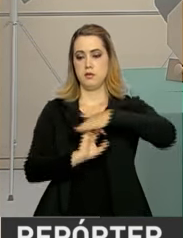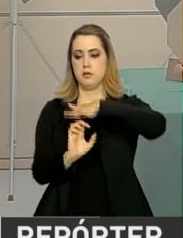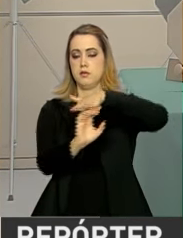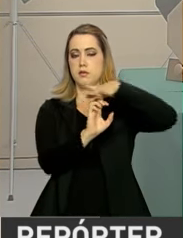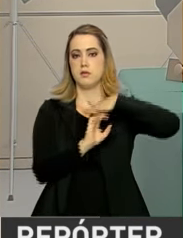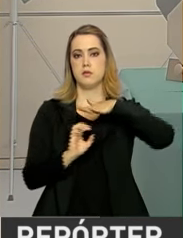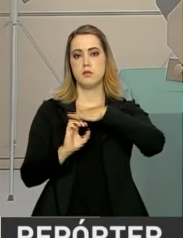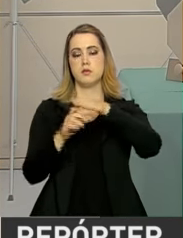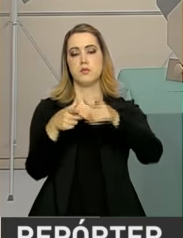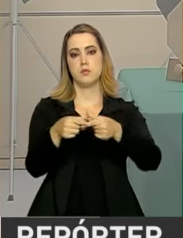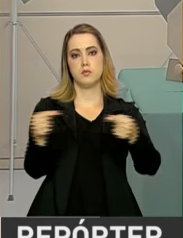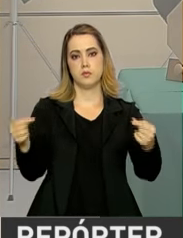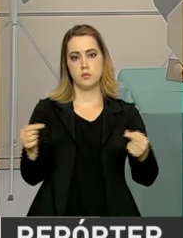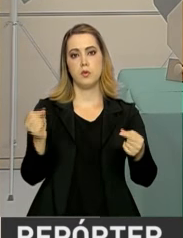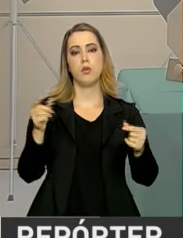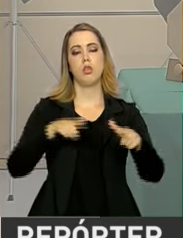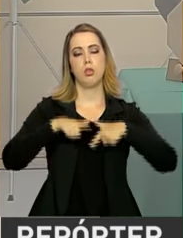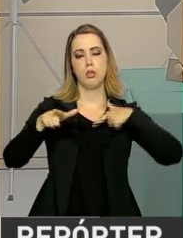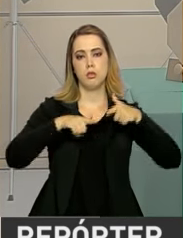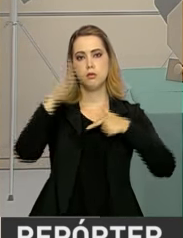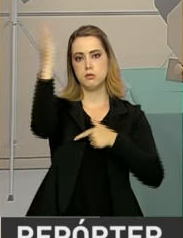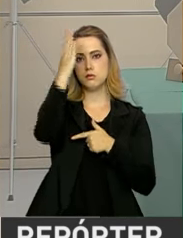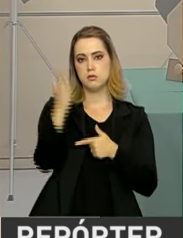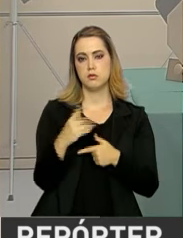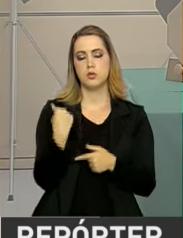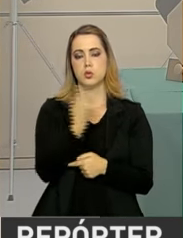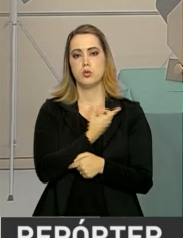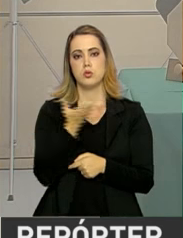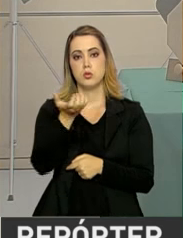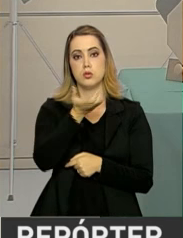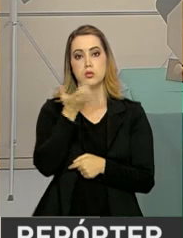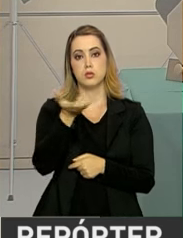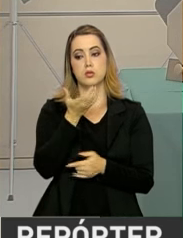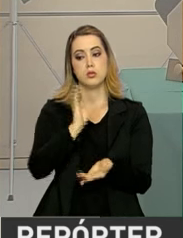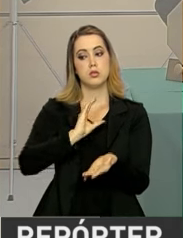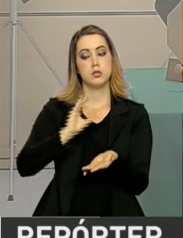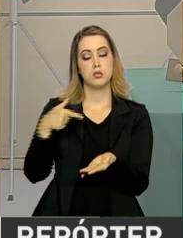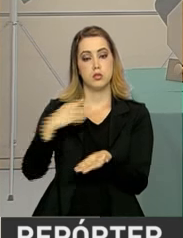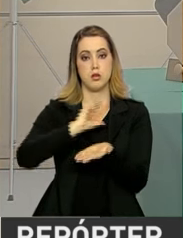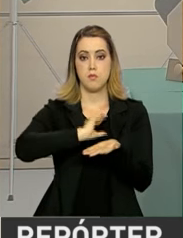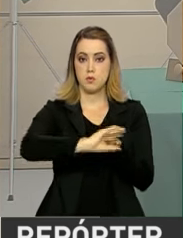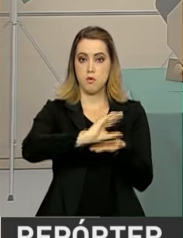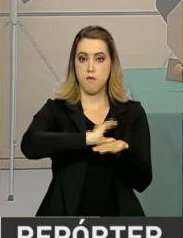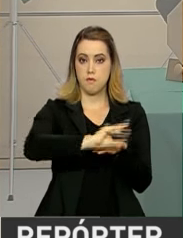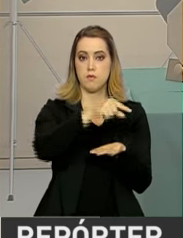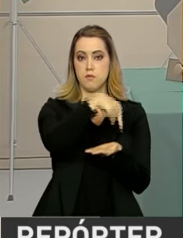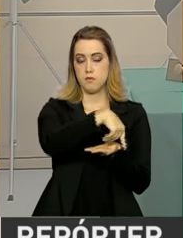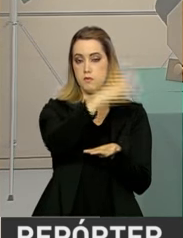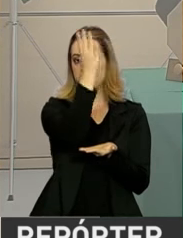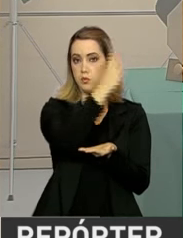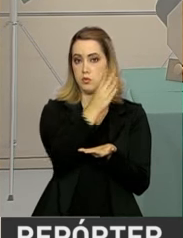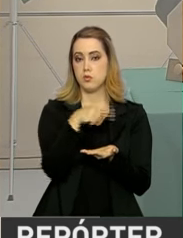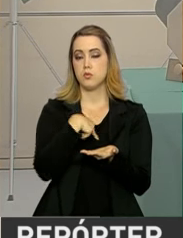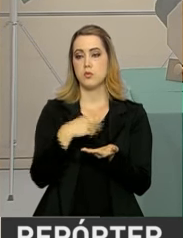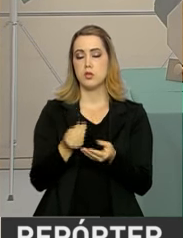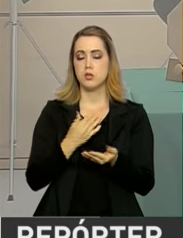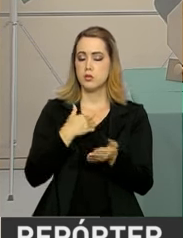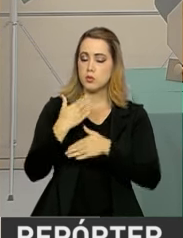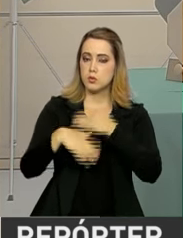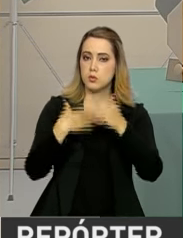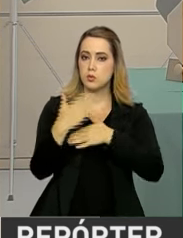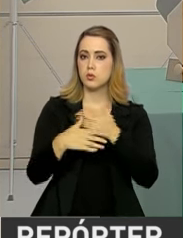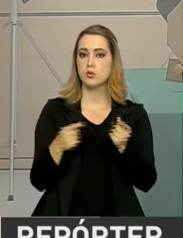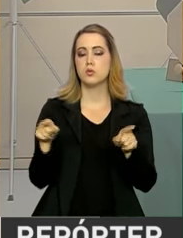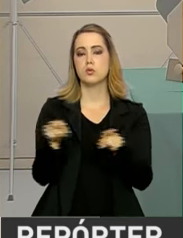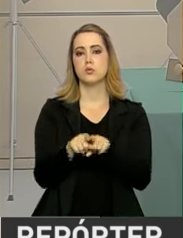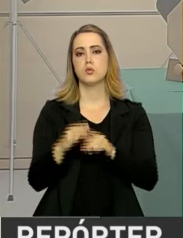operando no brasil nós queremos que os investimentos japoneses continue a trazer aportes para o